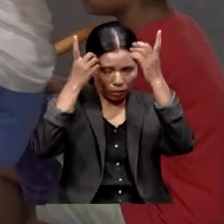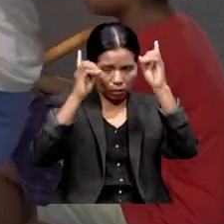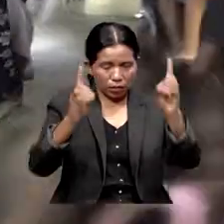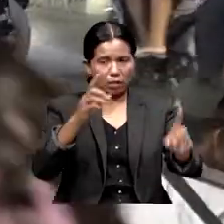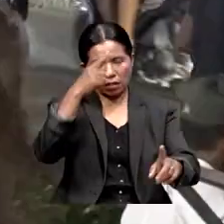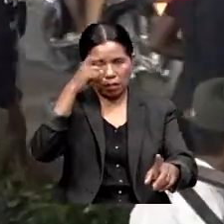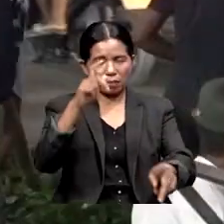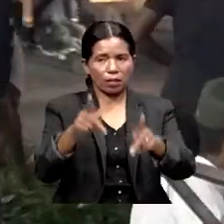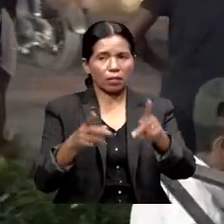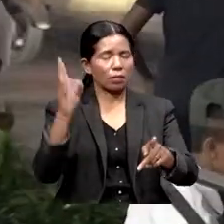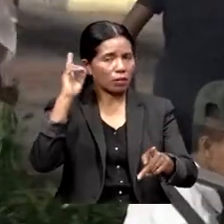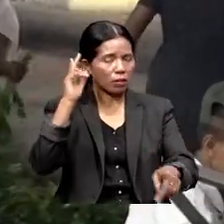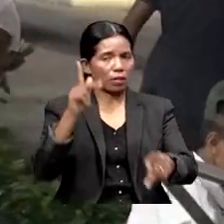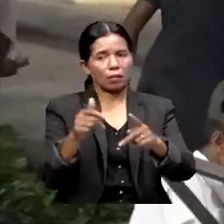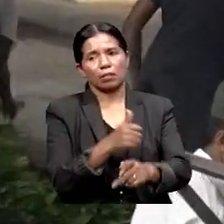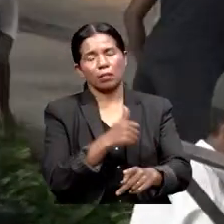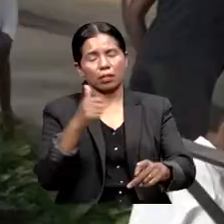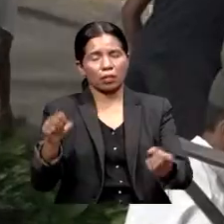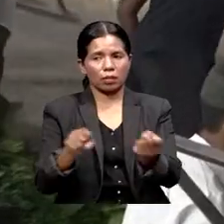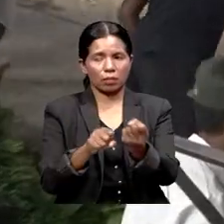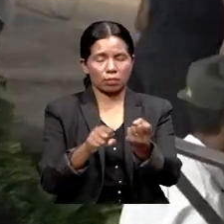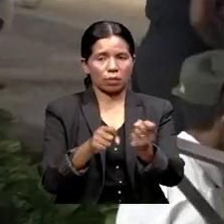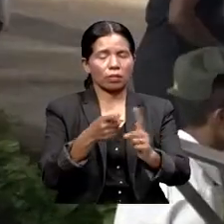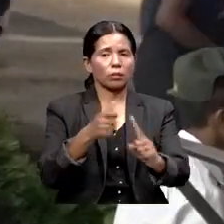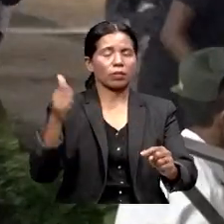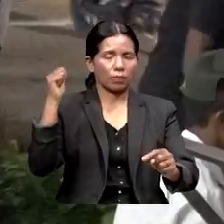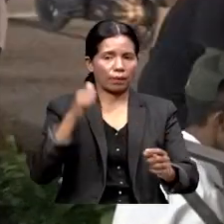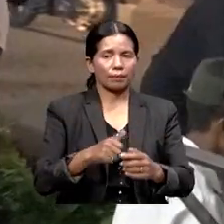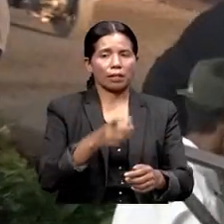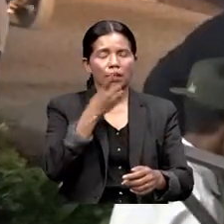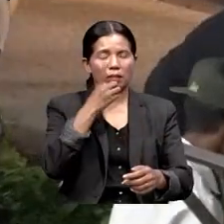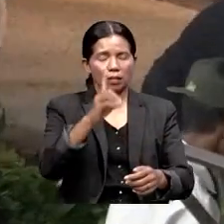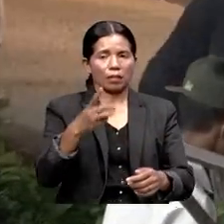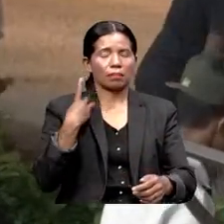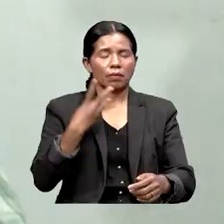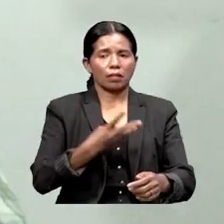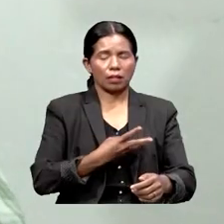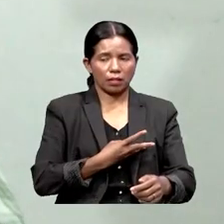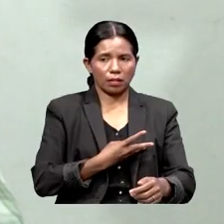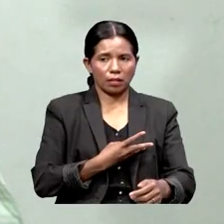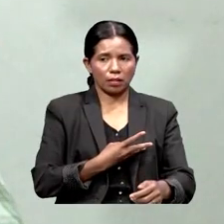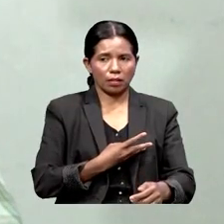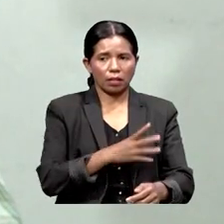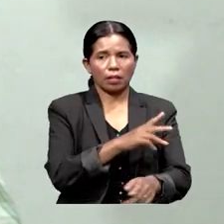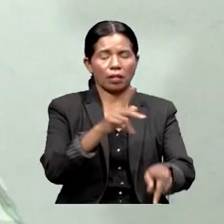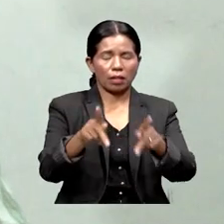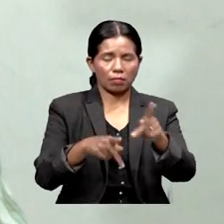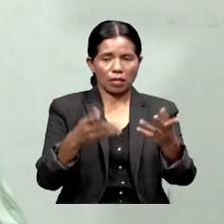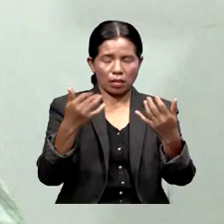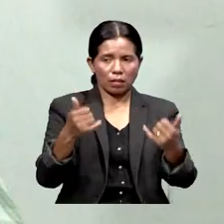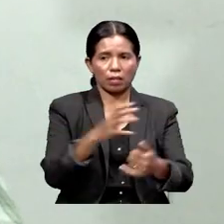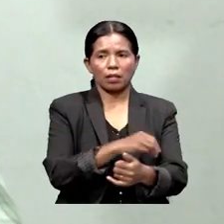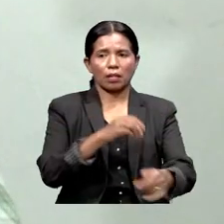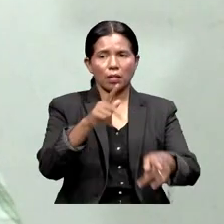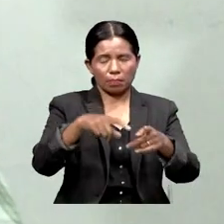vendedor Sira Ne, Ronaldo Ema Sira Nebe suporta o Sicotuk. Declaração vai ter na Ulu Malu e mostra agora a